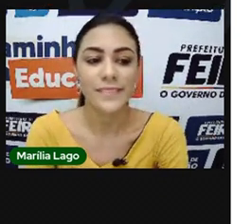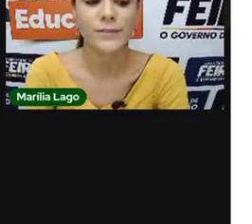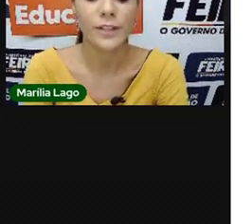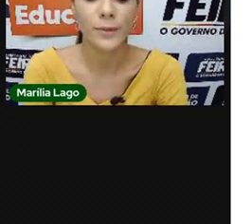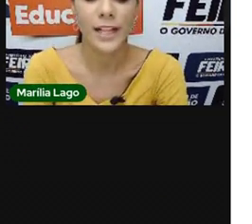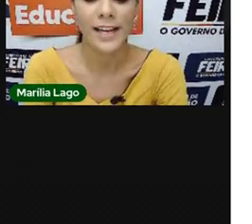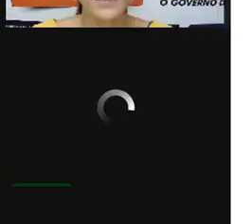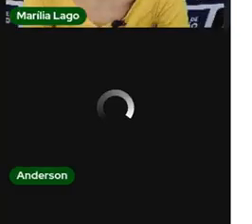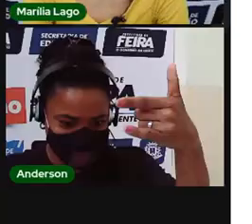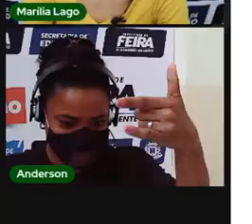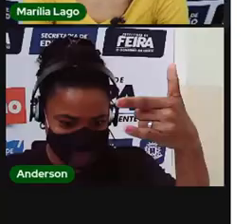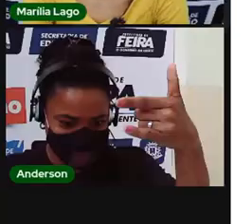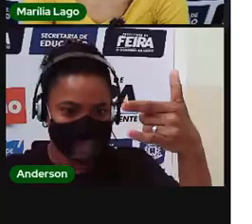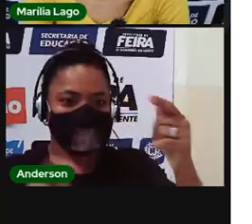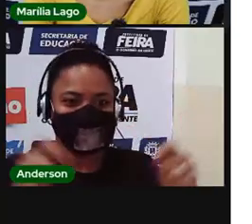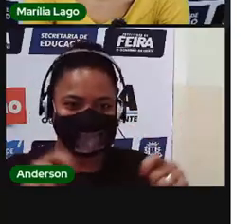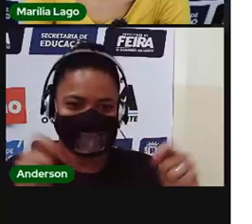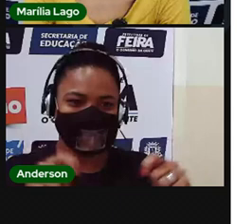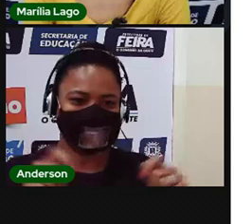Vamos lá?